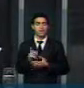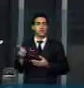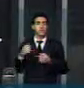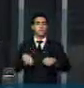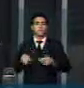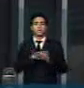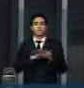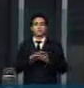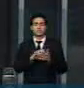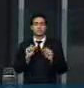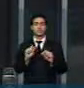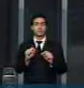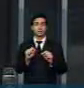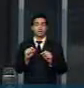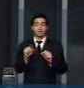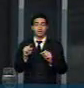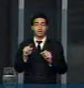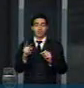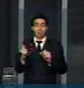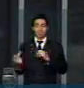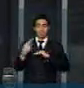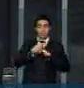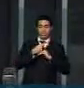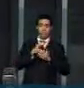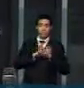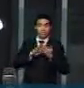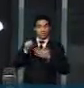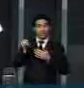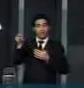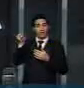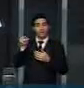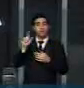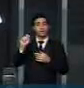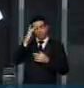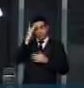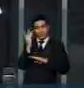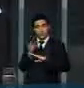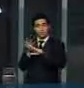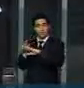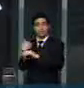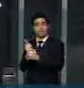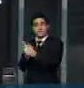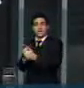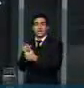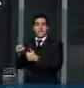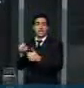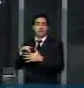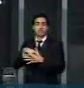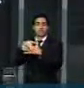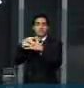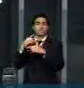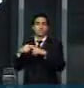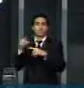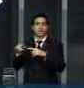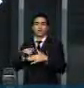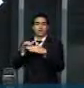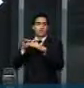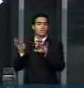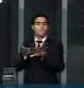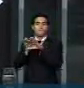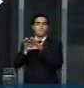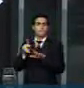fazer com que venham atrás dele, mas ele é um líder seguido, porque ele é um líder padrão,